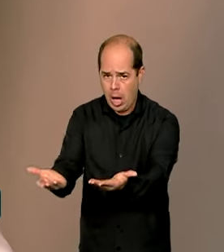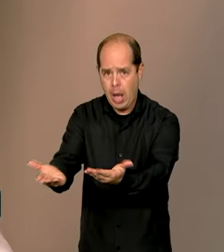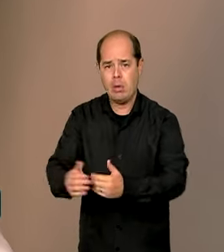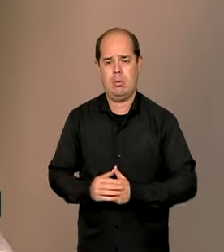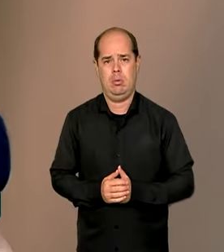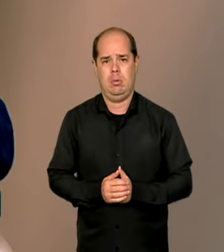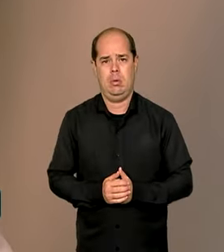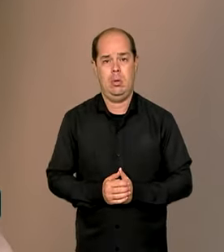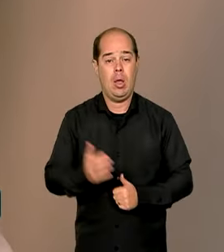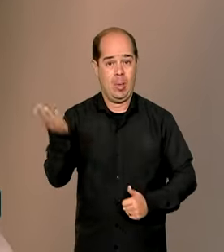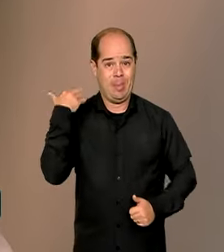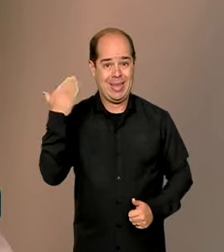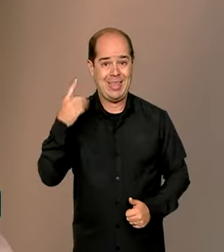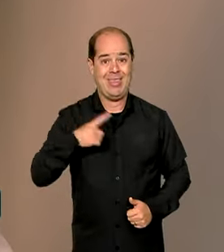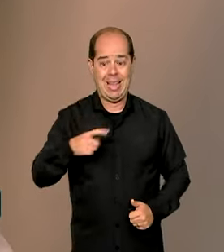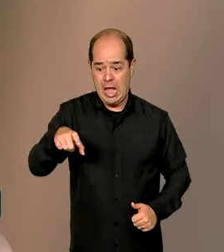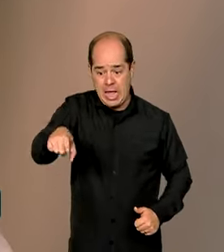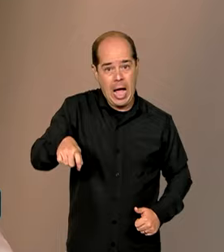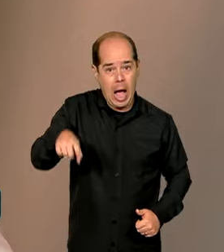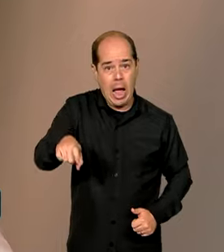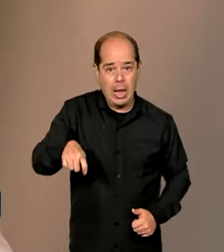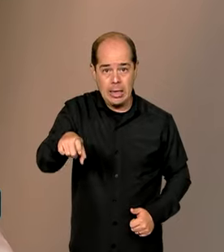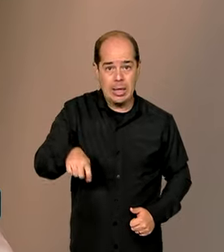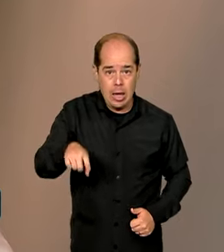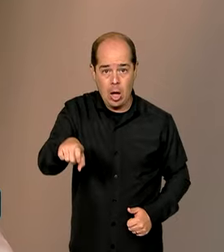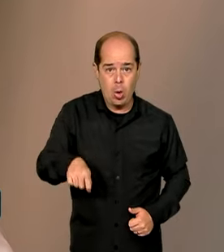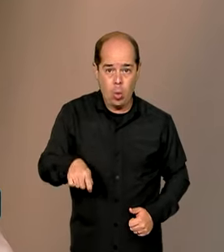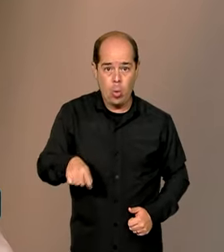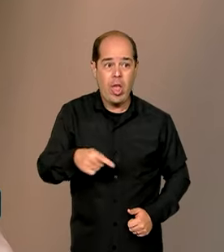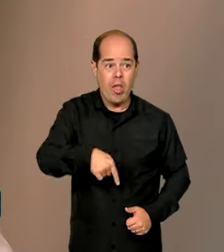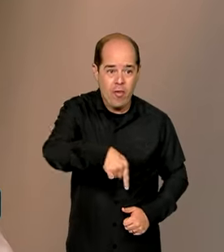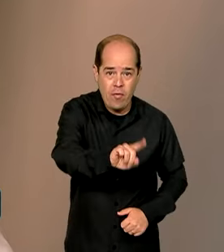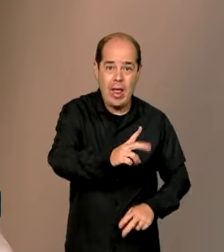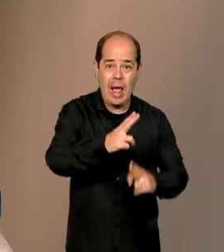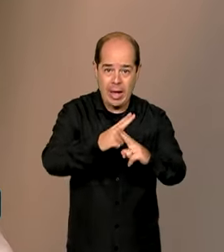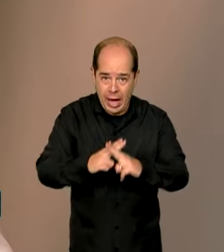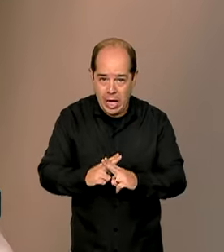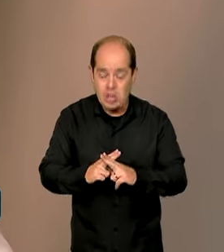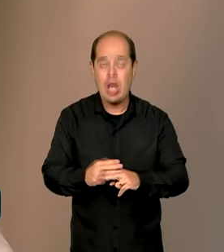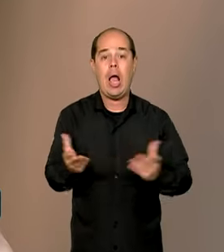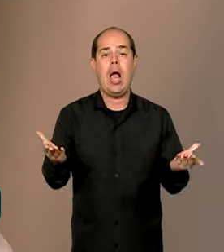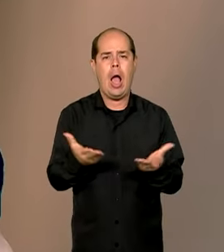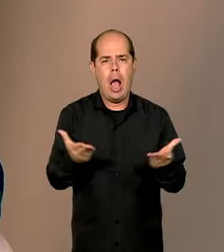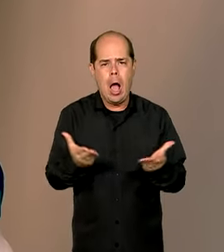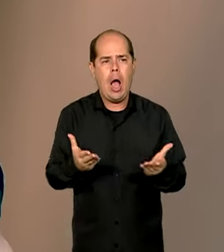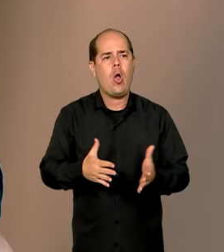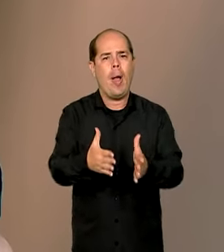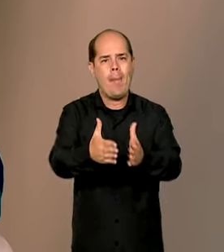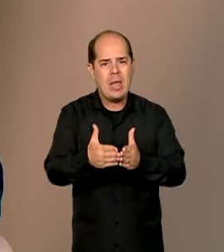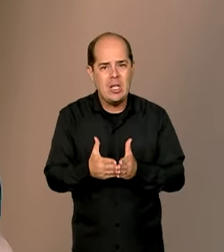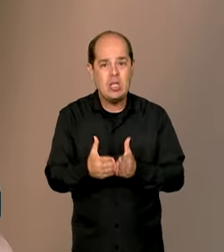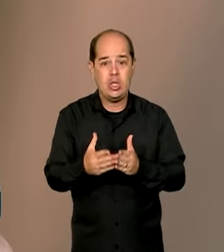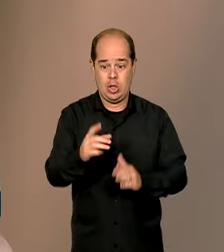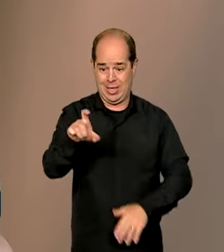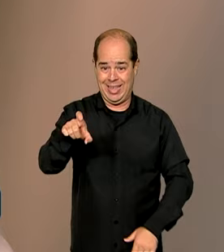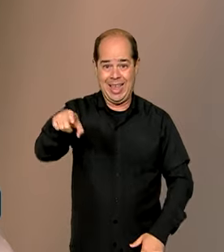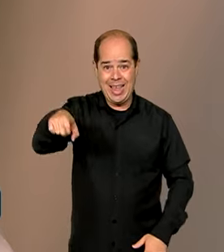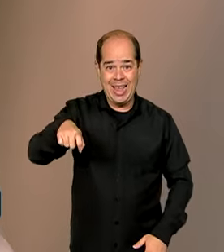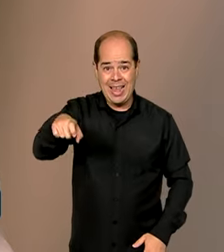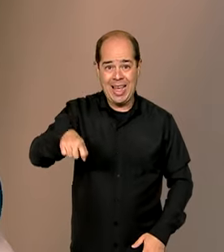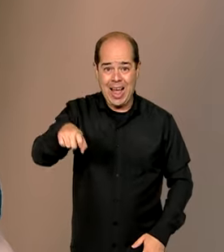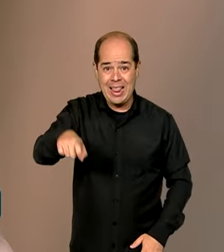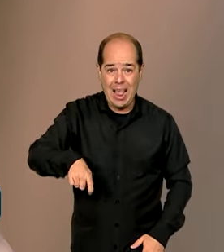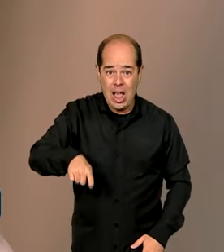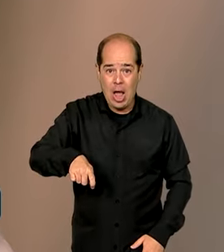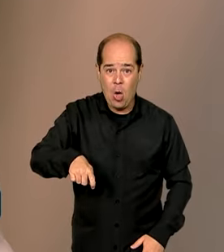Caixa. Agora trabalhamos com a Caixa Econômica? Não. Nós queremos que seja um cartão de débito, um cartão de